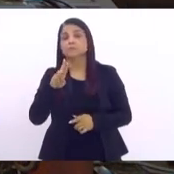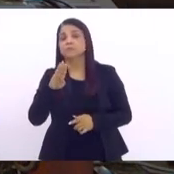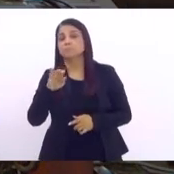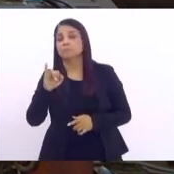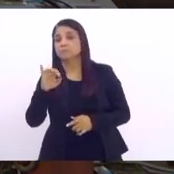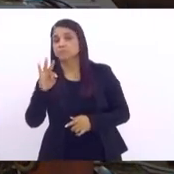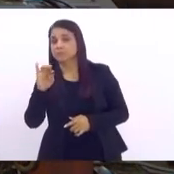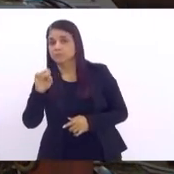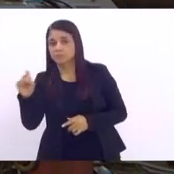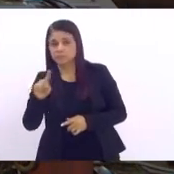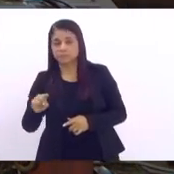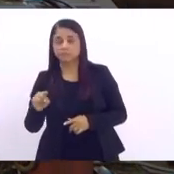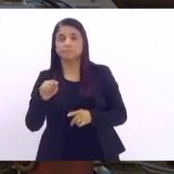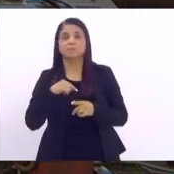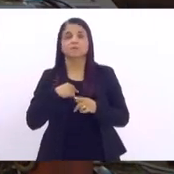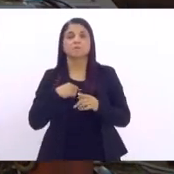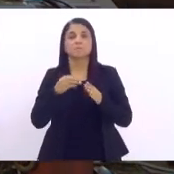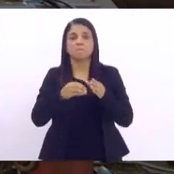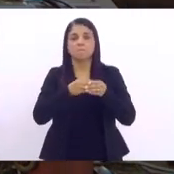Legislativas.